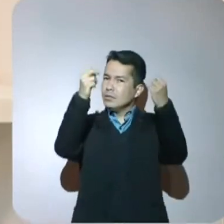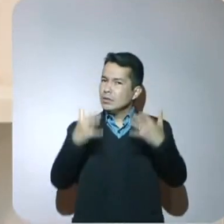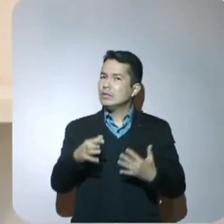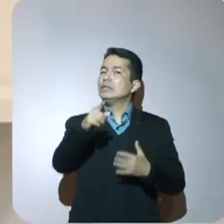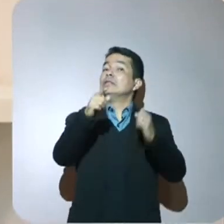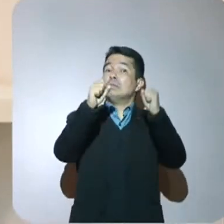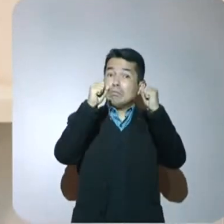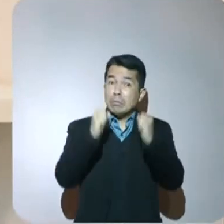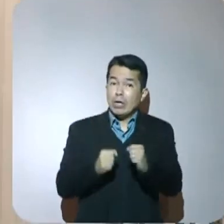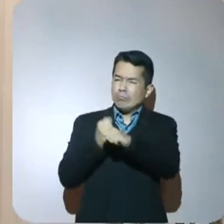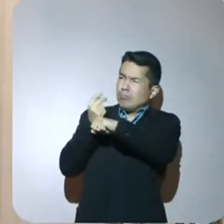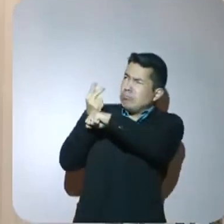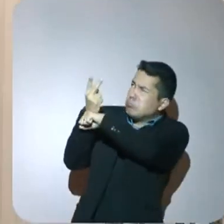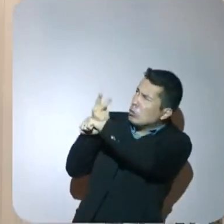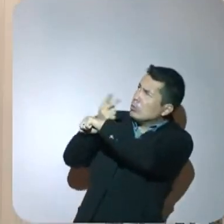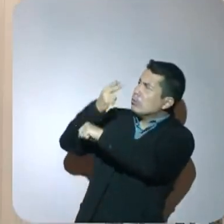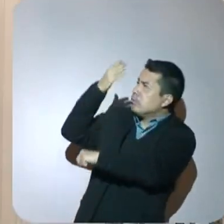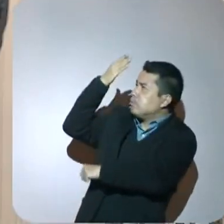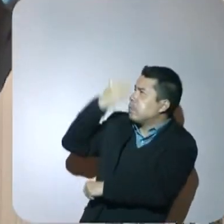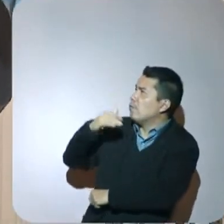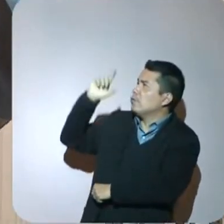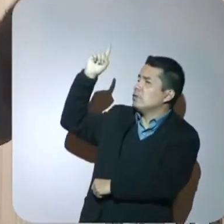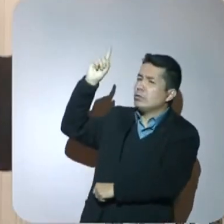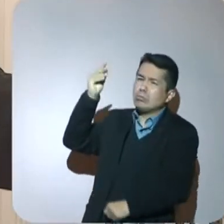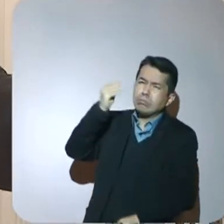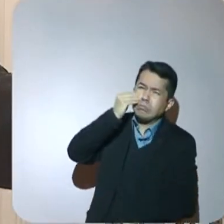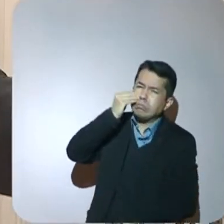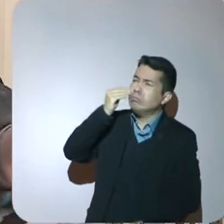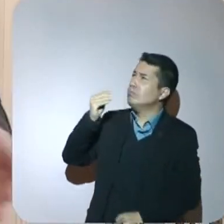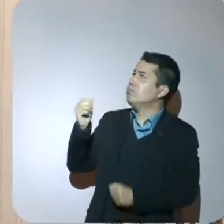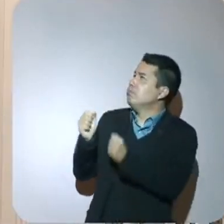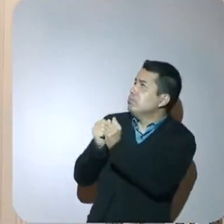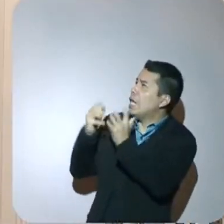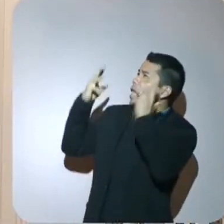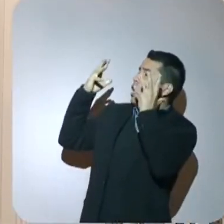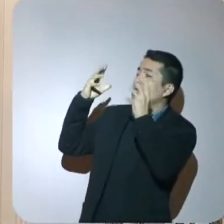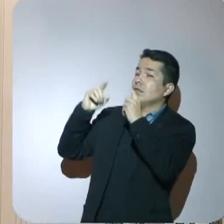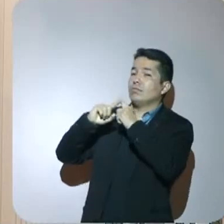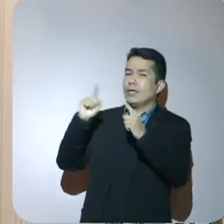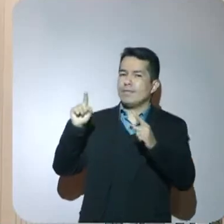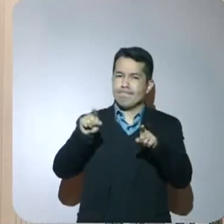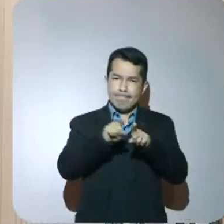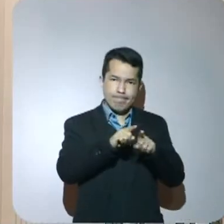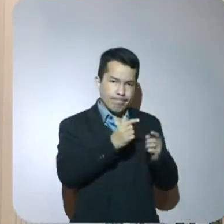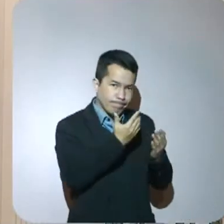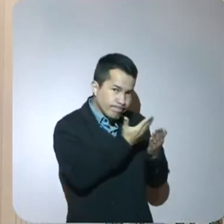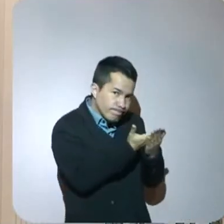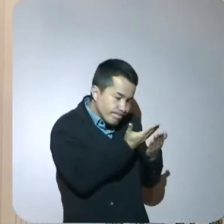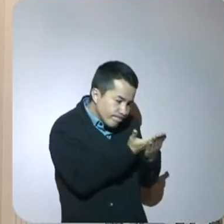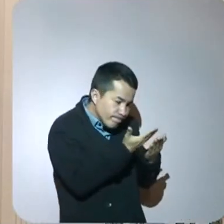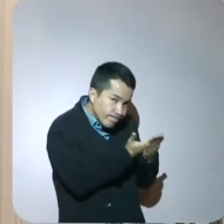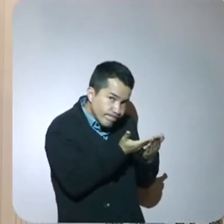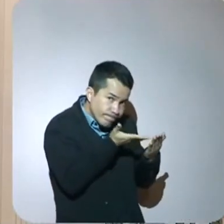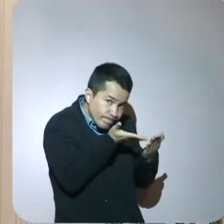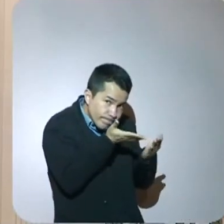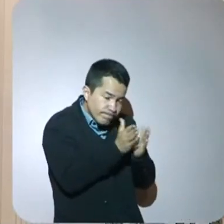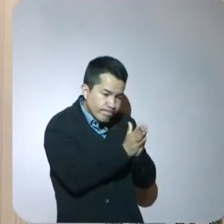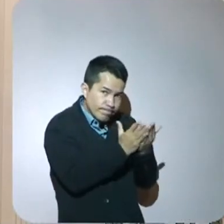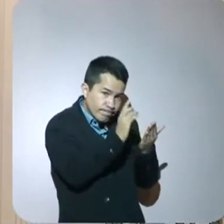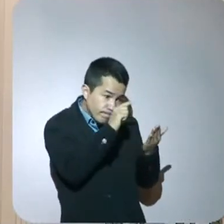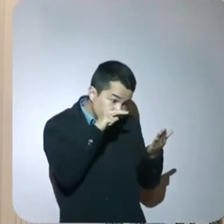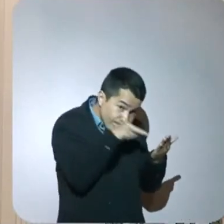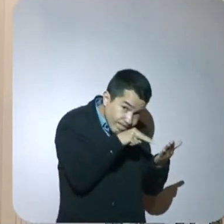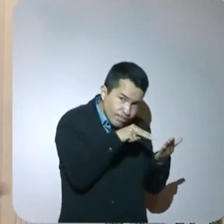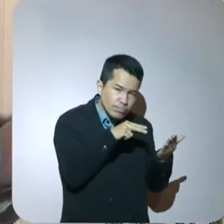Escrituras Sagradas. Viva a presença de Deus, mas tenha profundidade nos valores do reino de